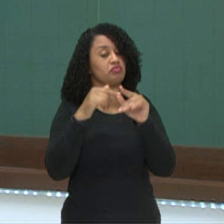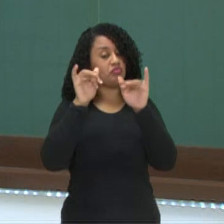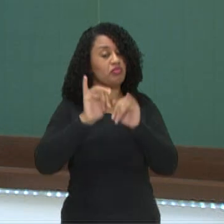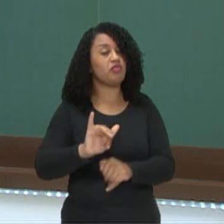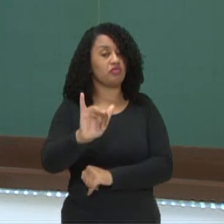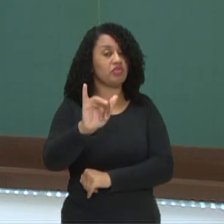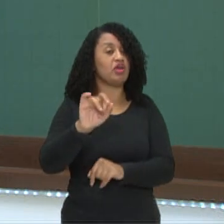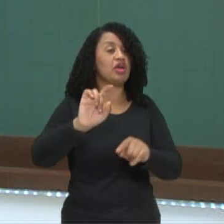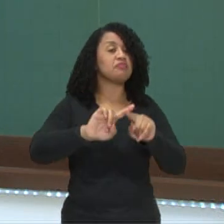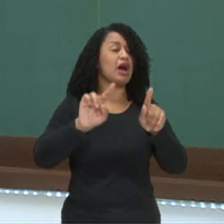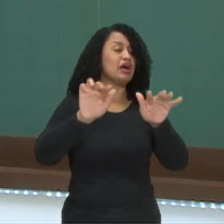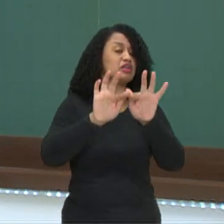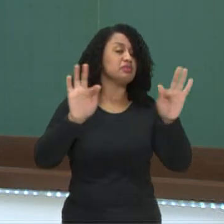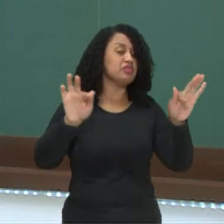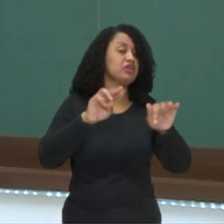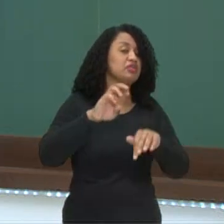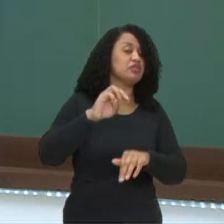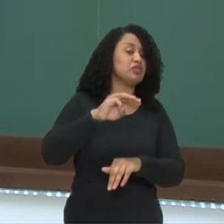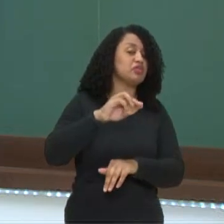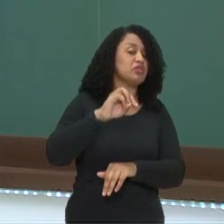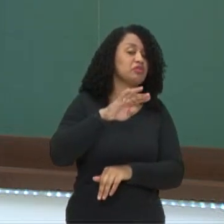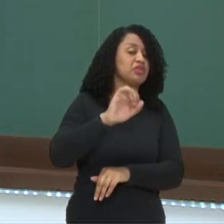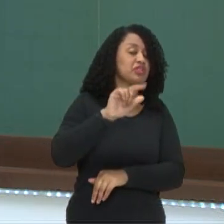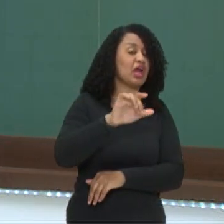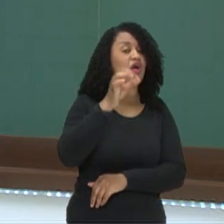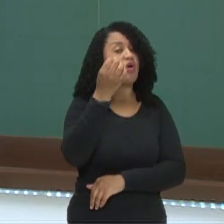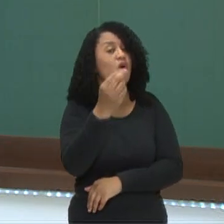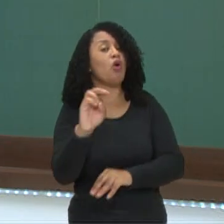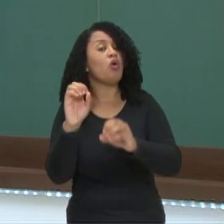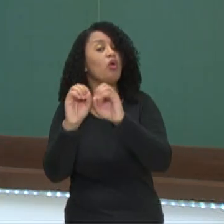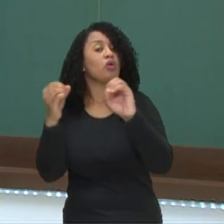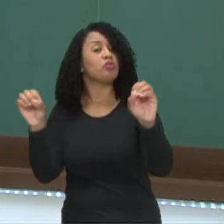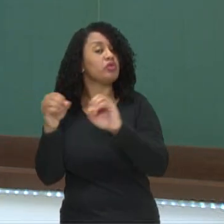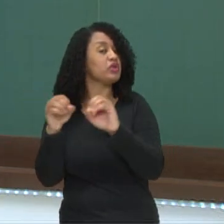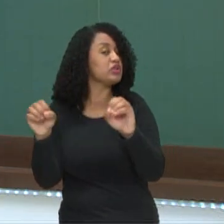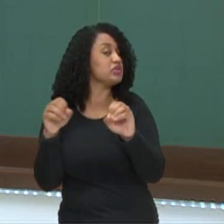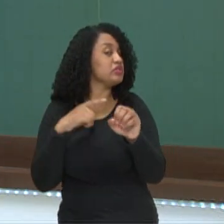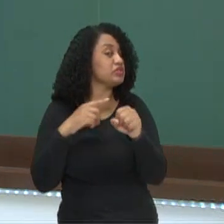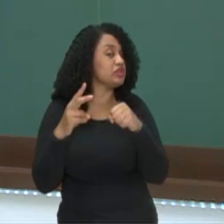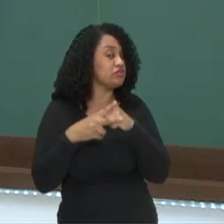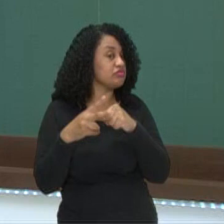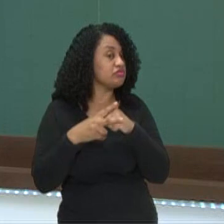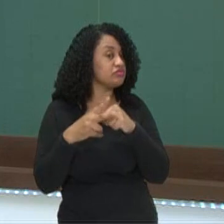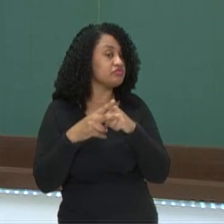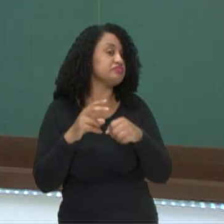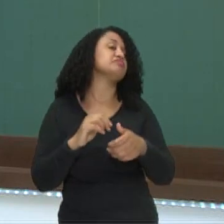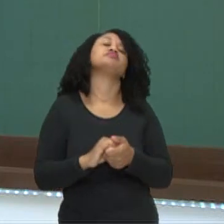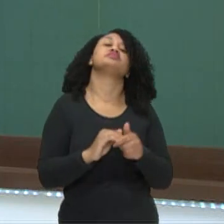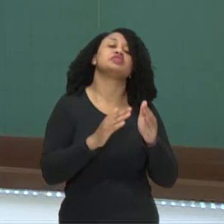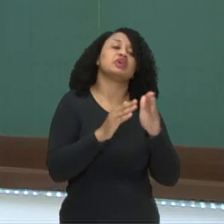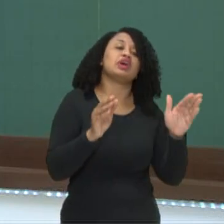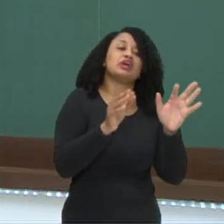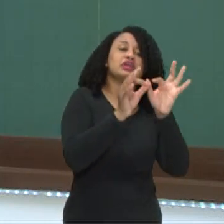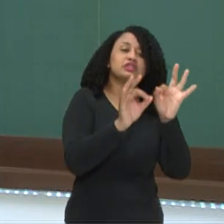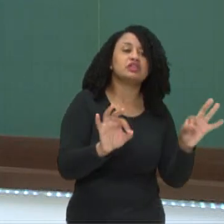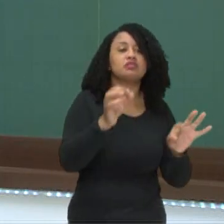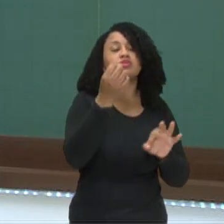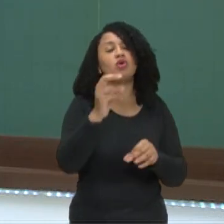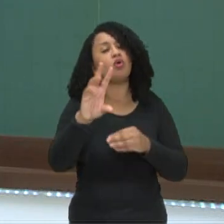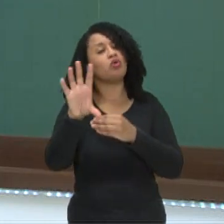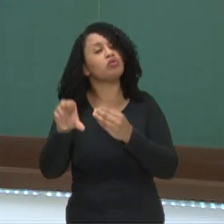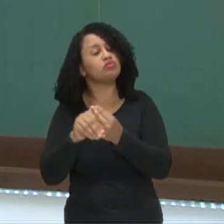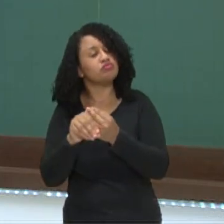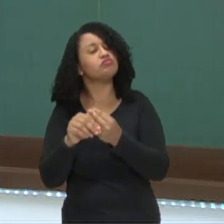mensagem. Mas é uma frase nominal ou uma oração, uma frase com verbo? É um período simples ou é um período